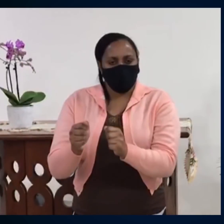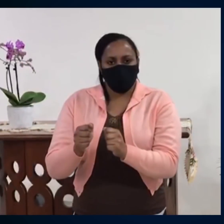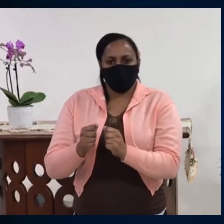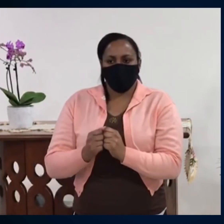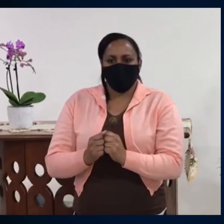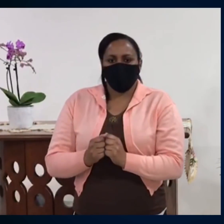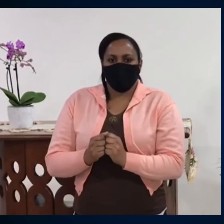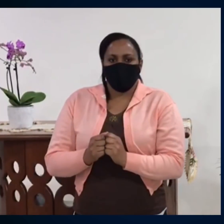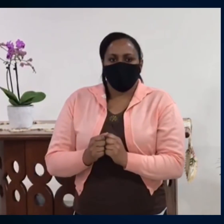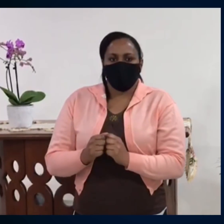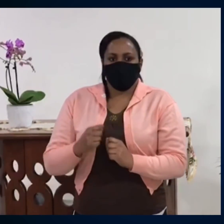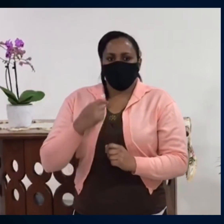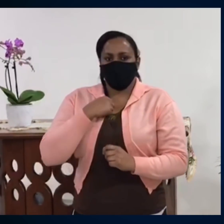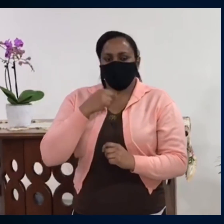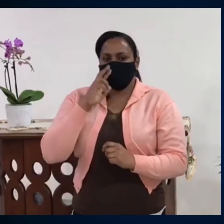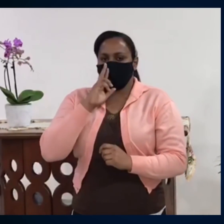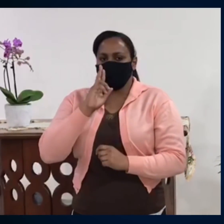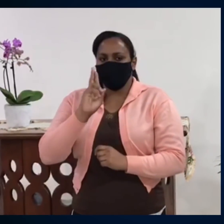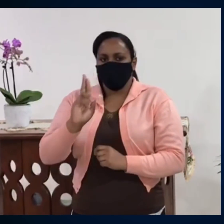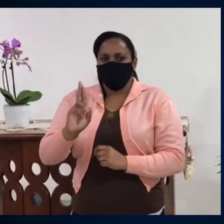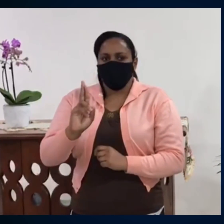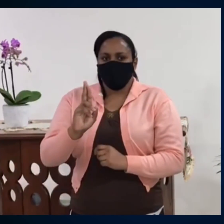Vou responder